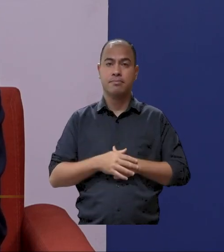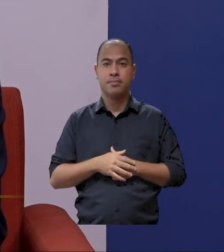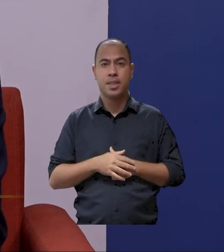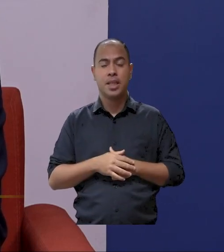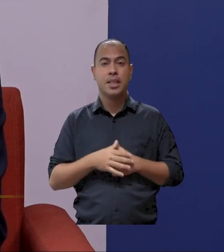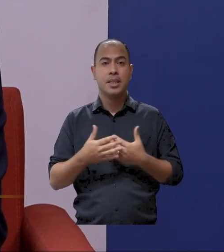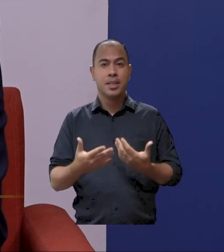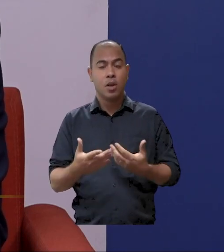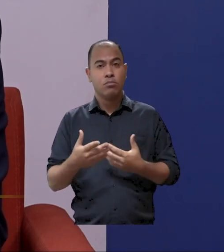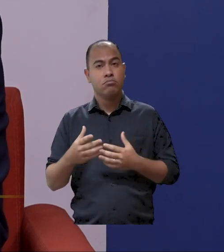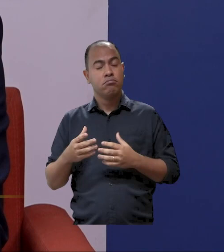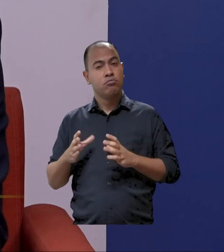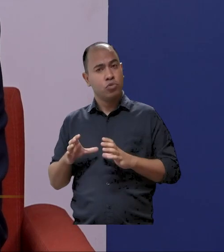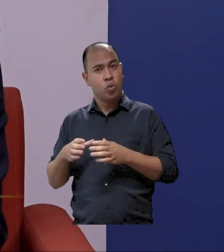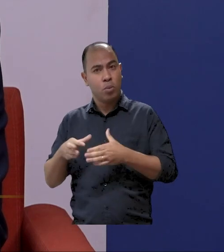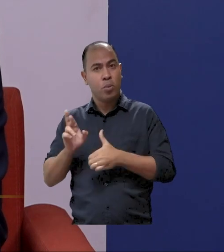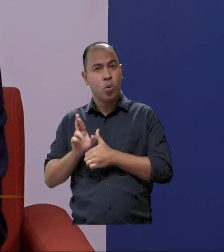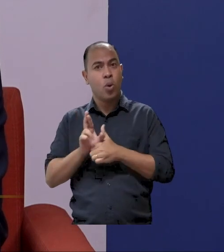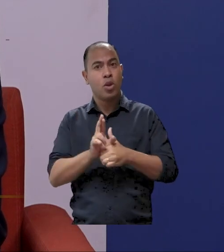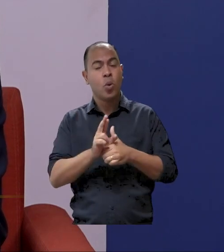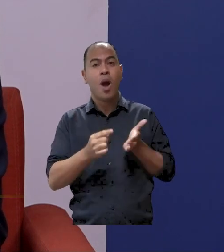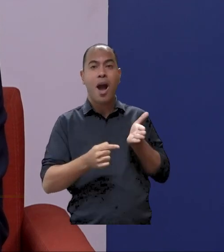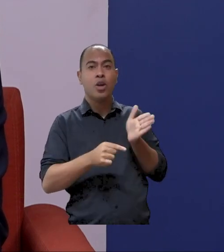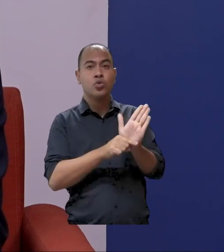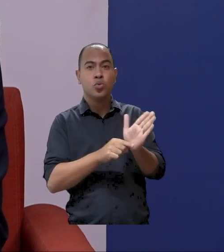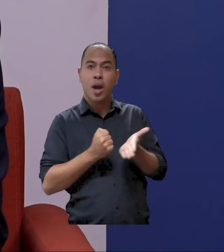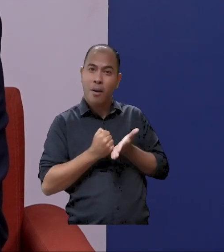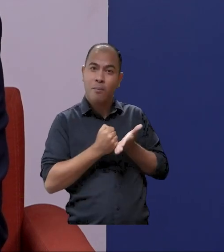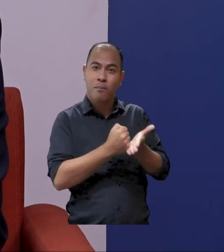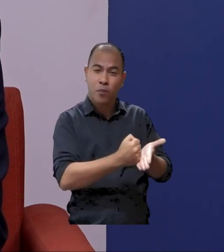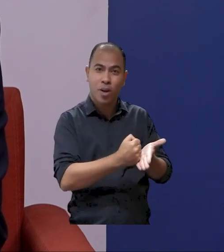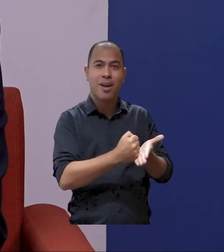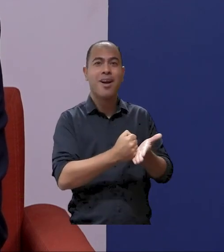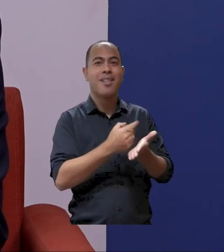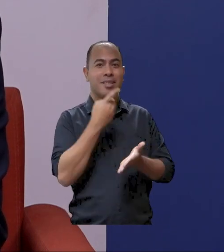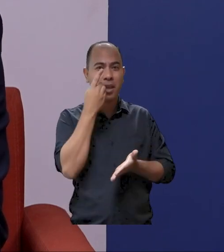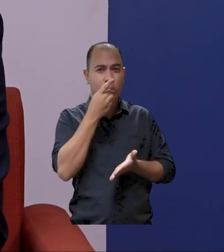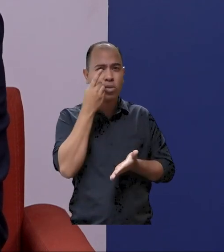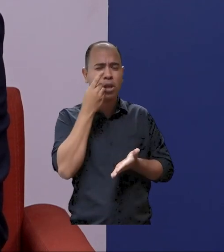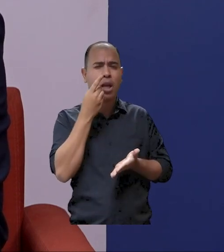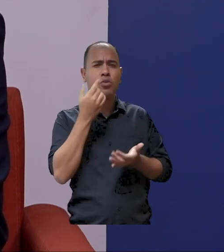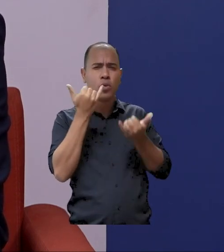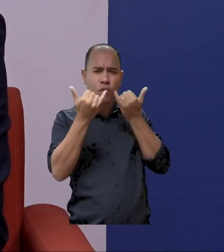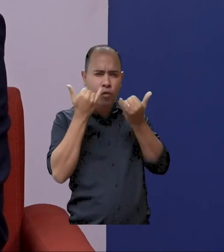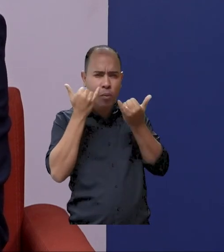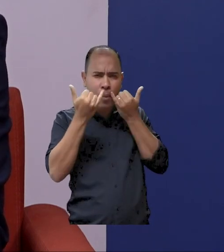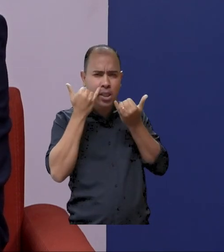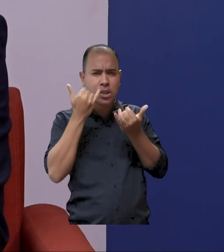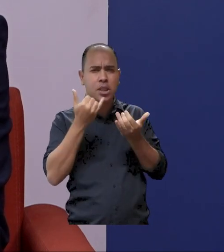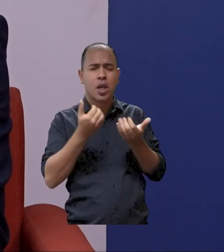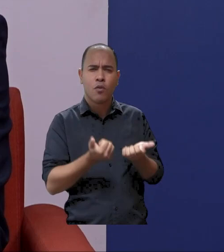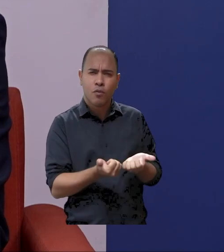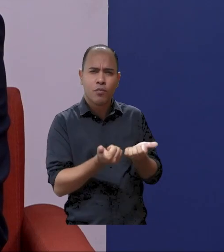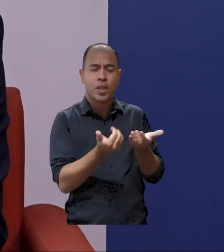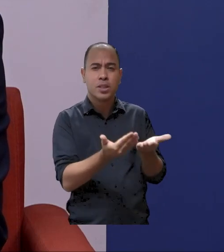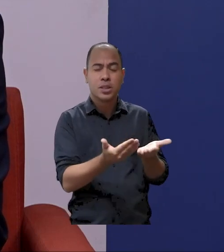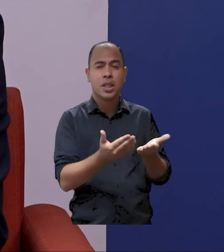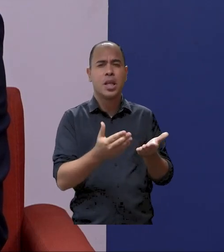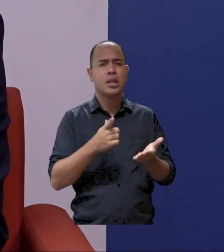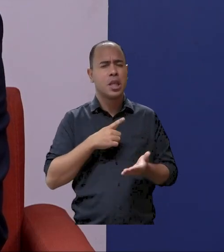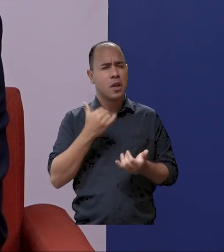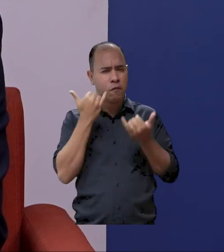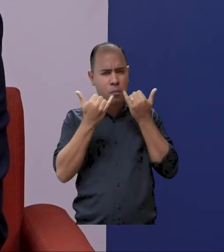a Procuradoria, ela existe em função dos deputados, para que ela possa, né, oferecer aos deputados o maior conjunto